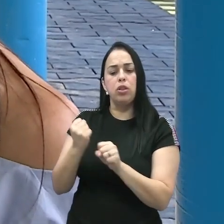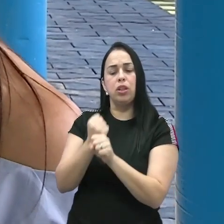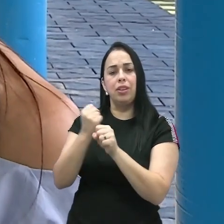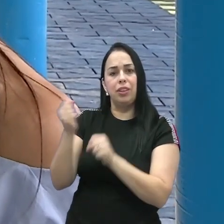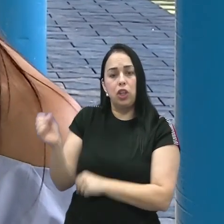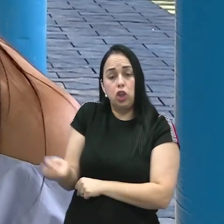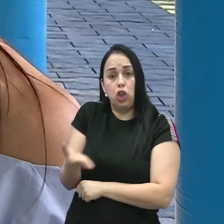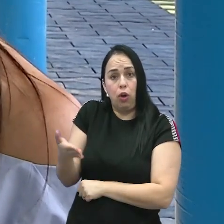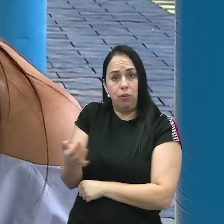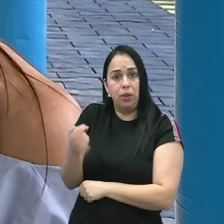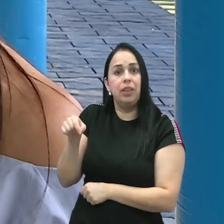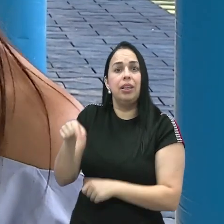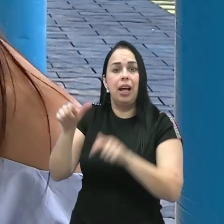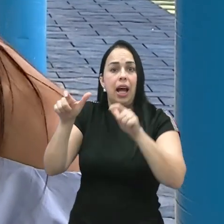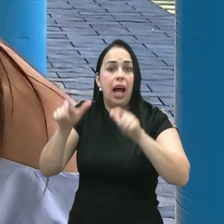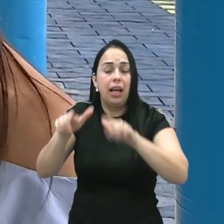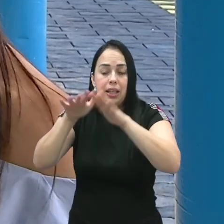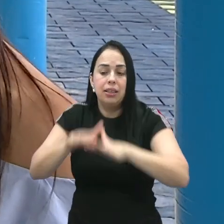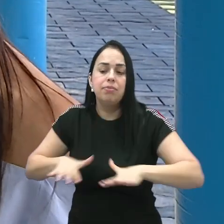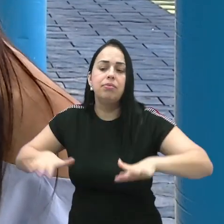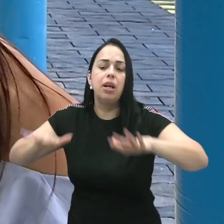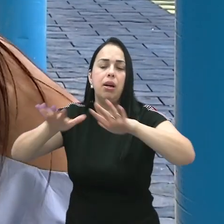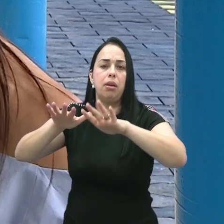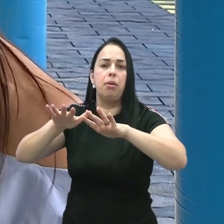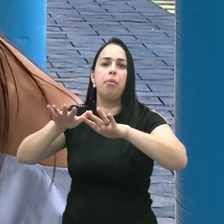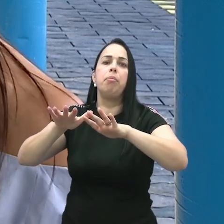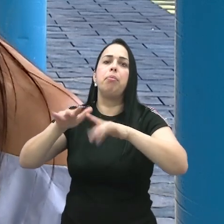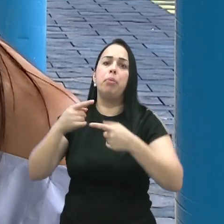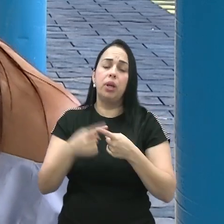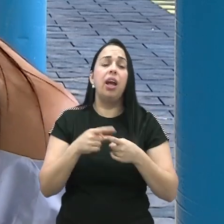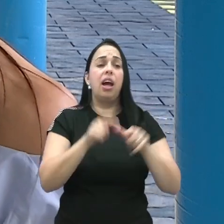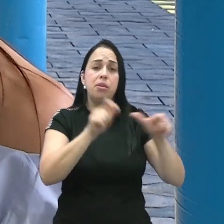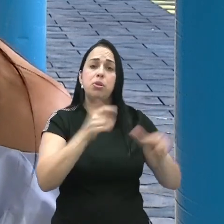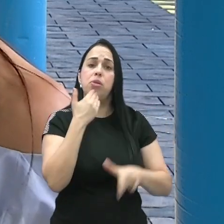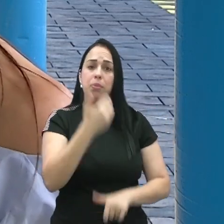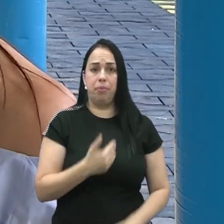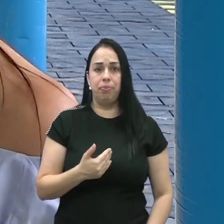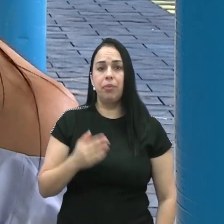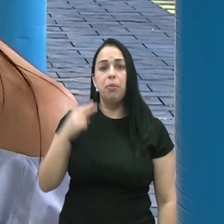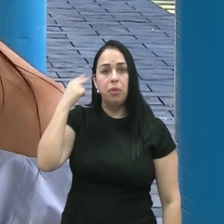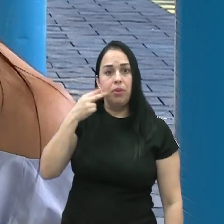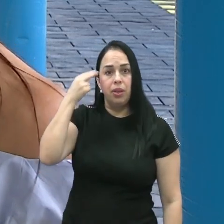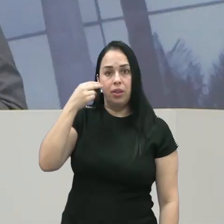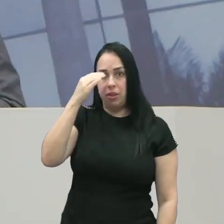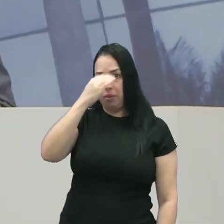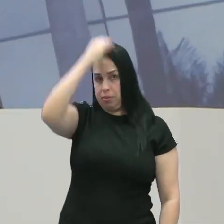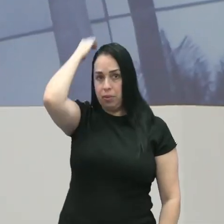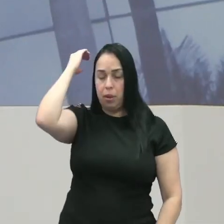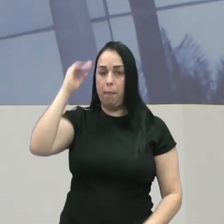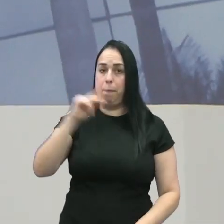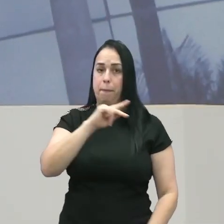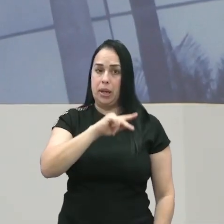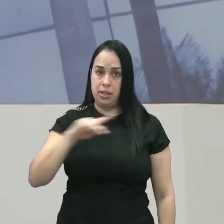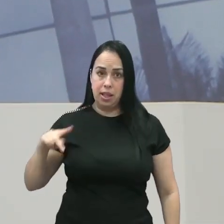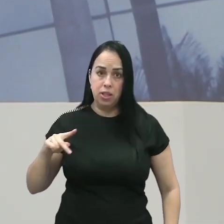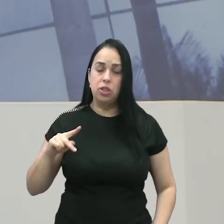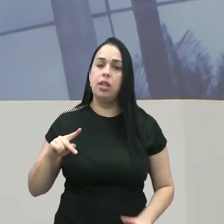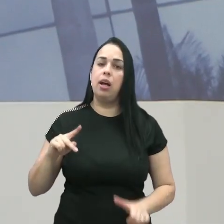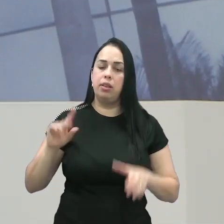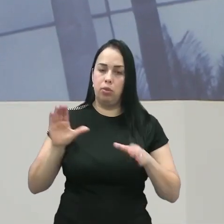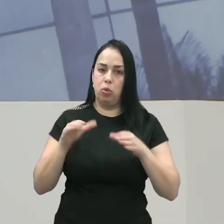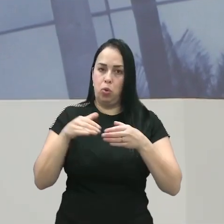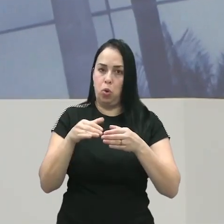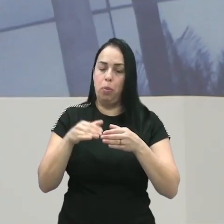gente está fazendo essa nova escola, nesse espaço, que é para atender a demanda. Para o vereador Cláudio